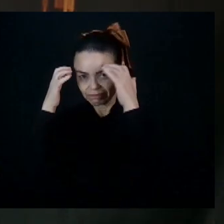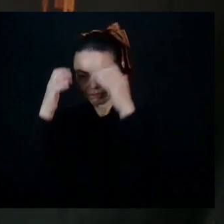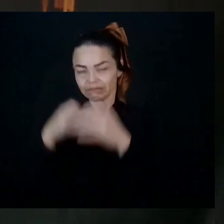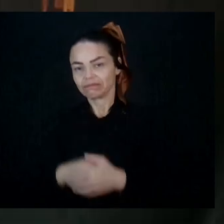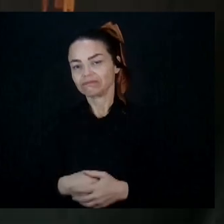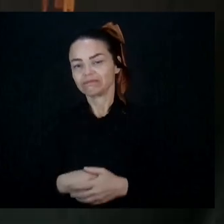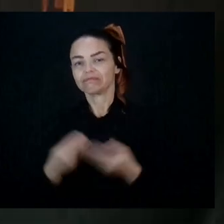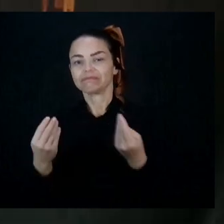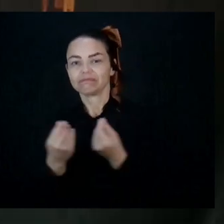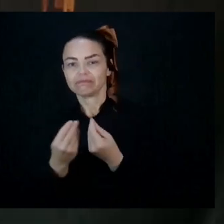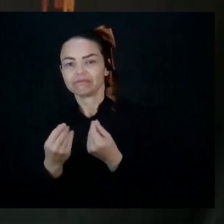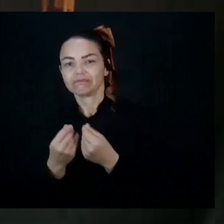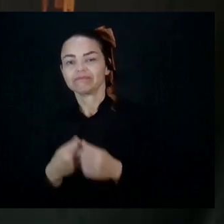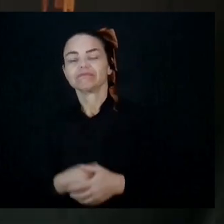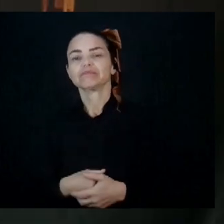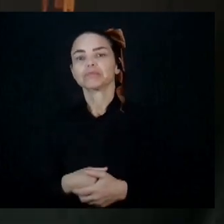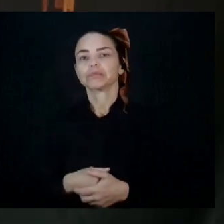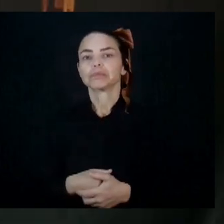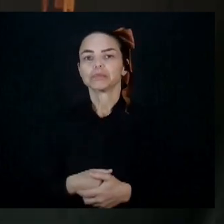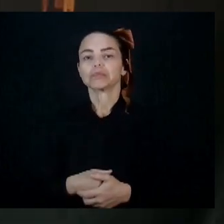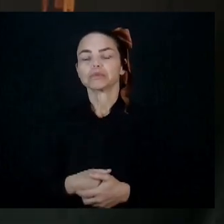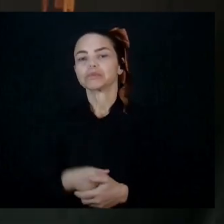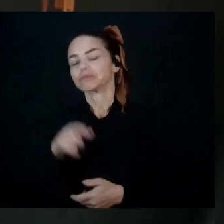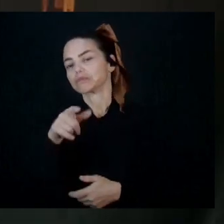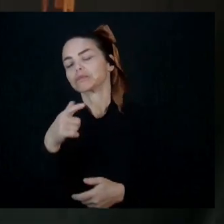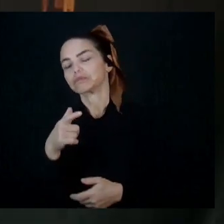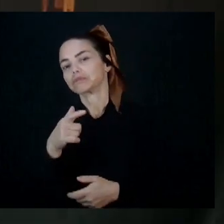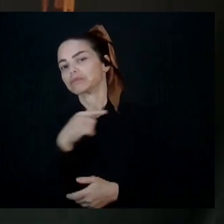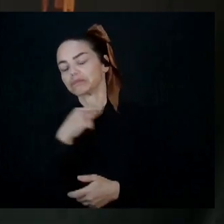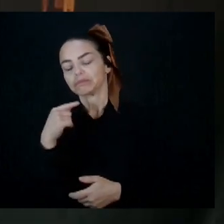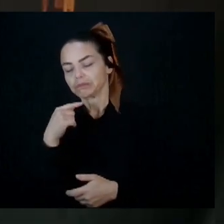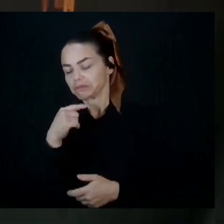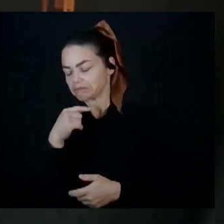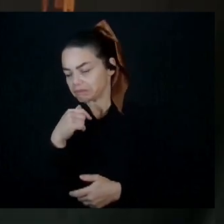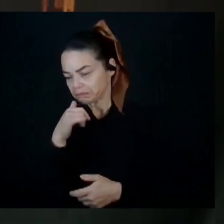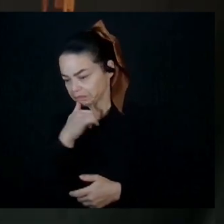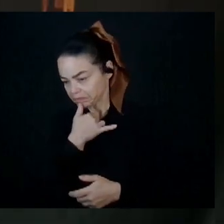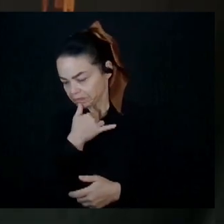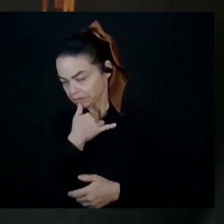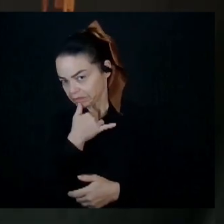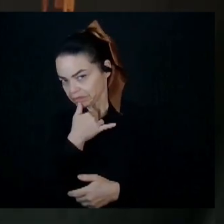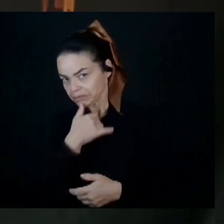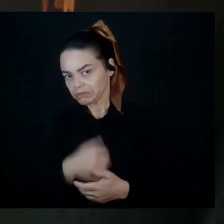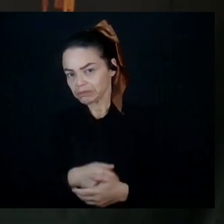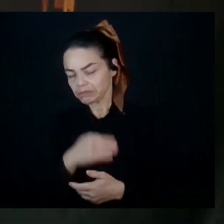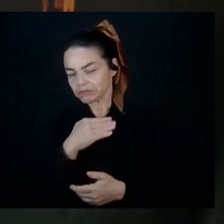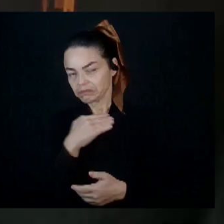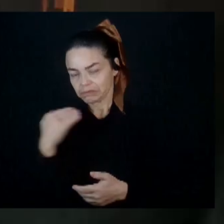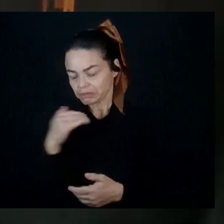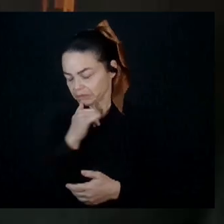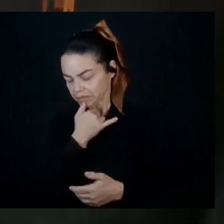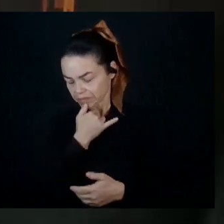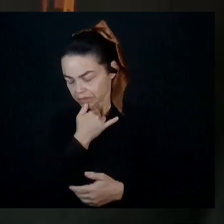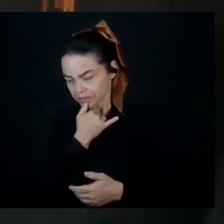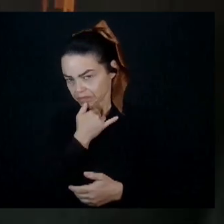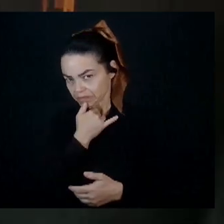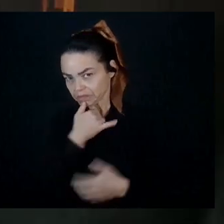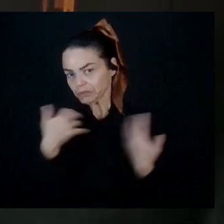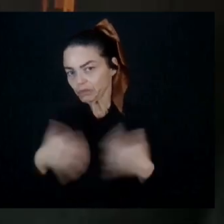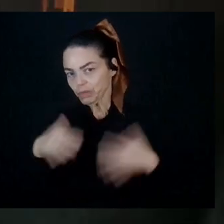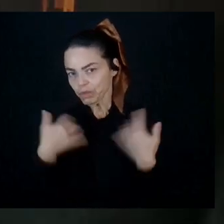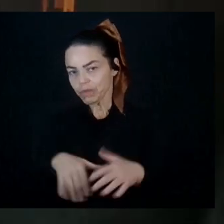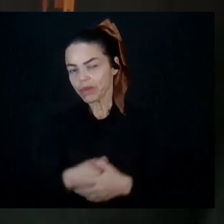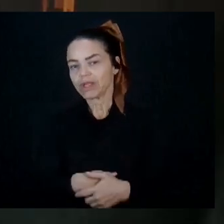sensibilidade. Gente, será que dá para morrer de tristeza? Essa expressão costuma soar como exagero, né? Mas você